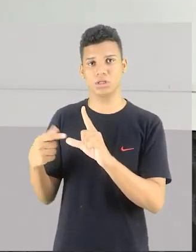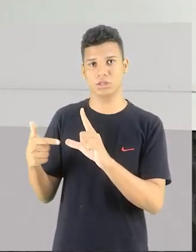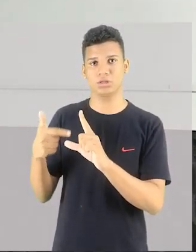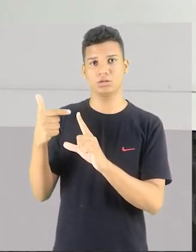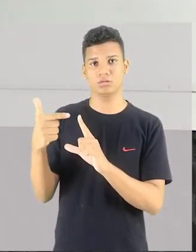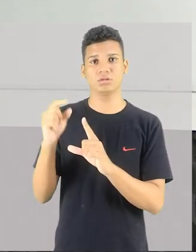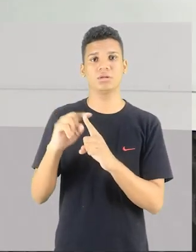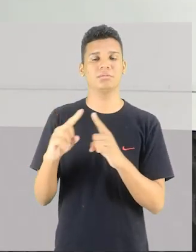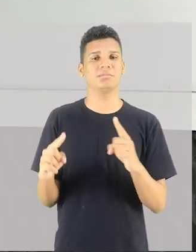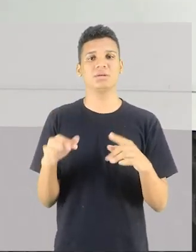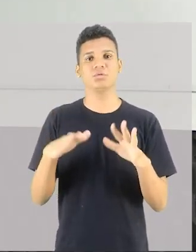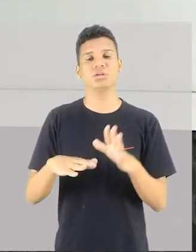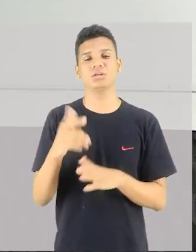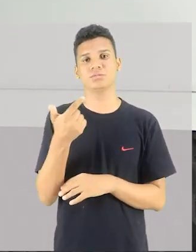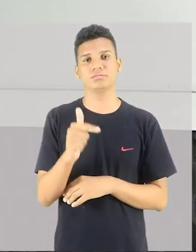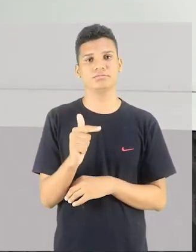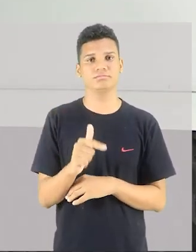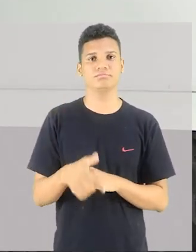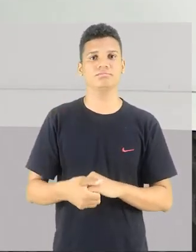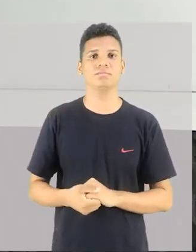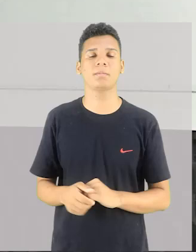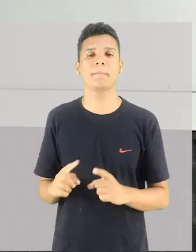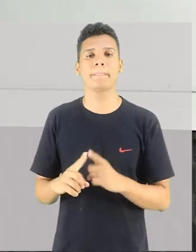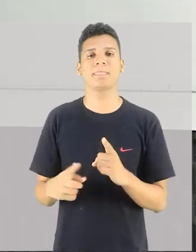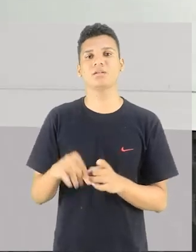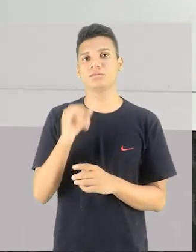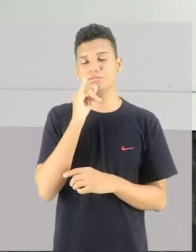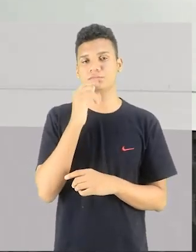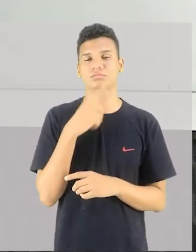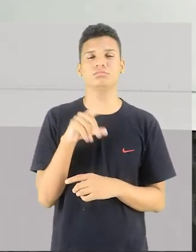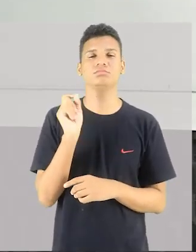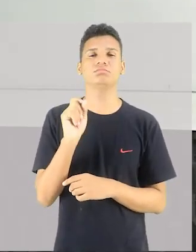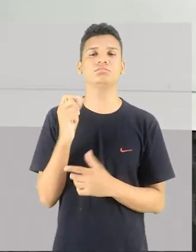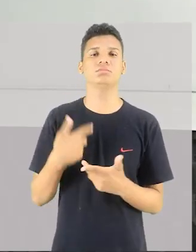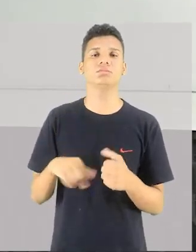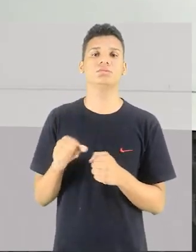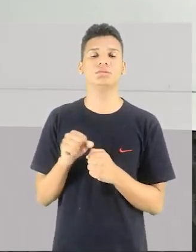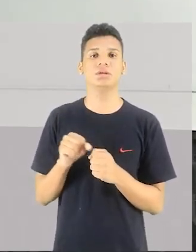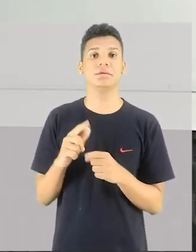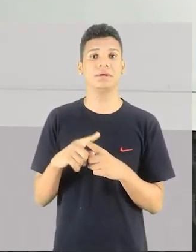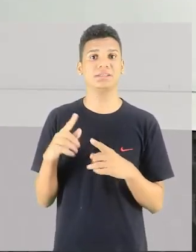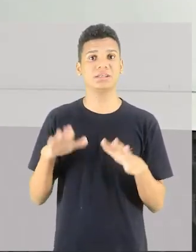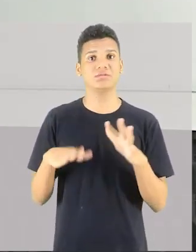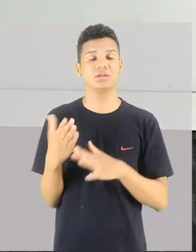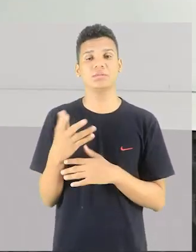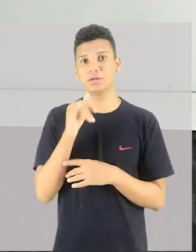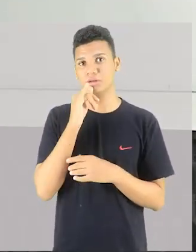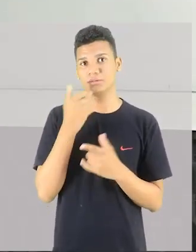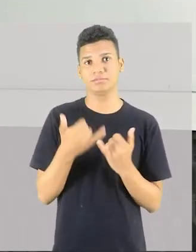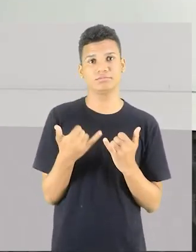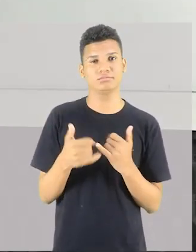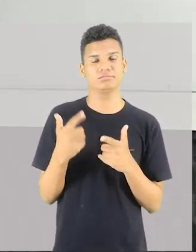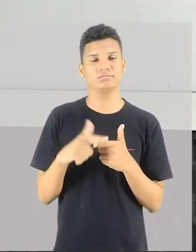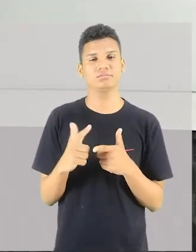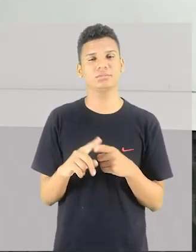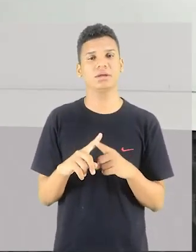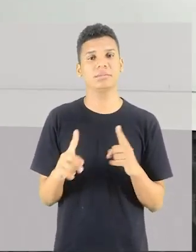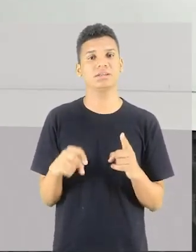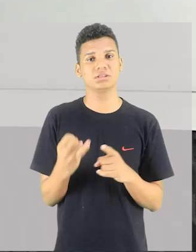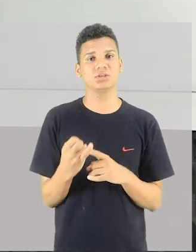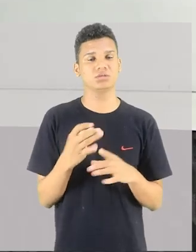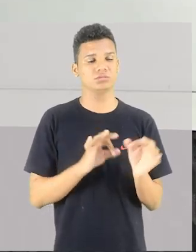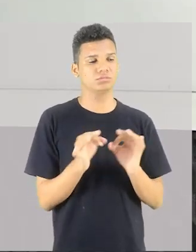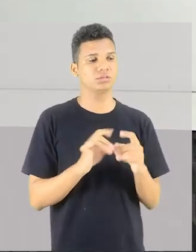eu não tenho lado e aí o que fazer aí que a questão ficou um pouquinho mais complicada se ele tivesse dado o lado eu conseguiria